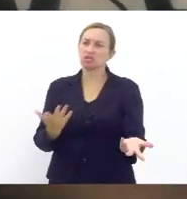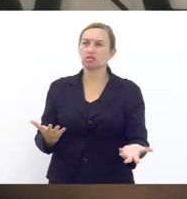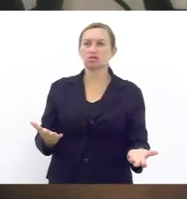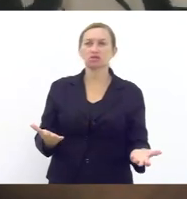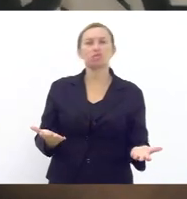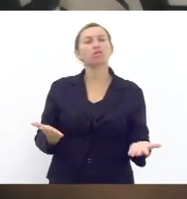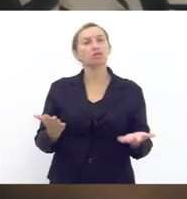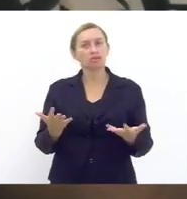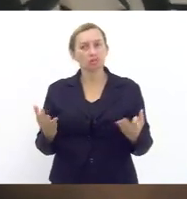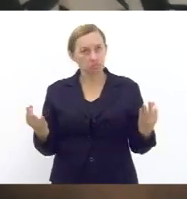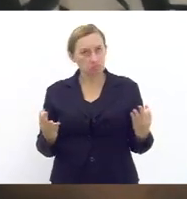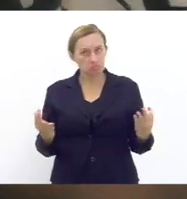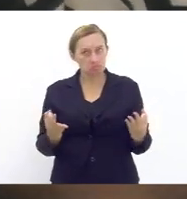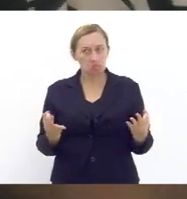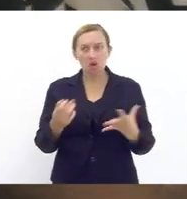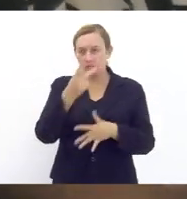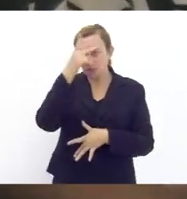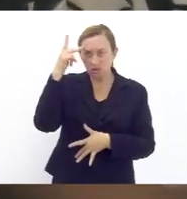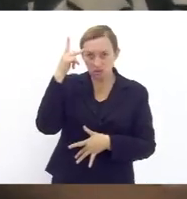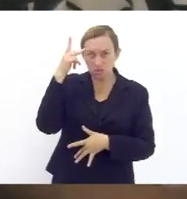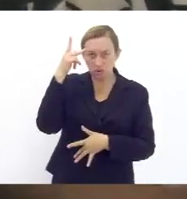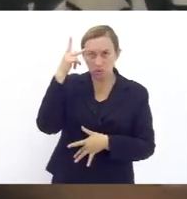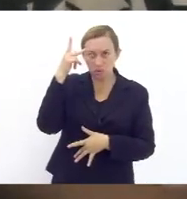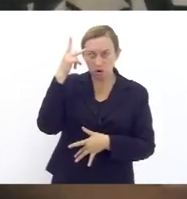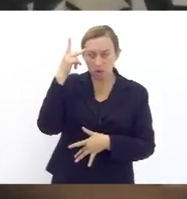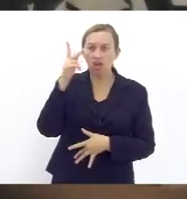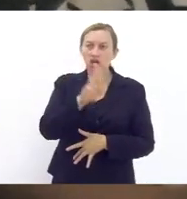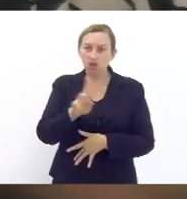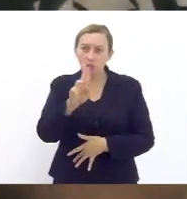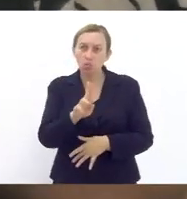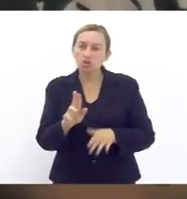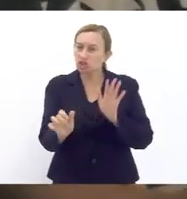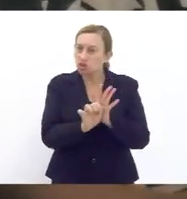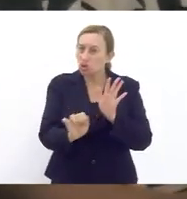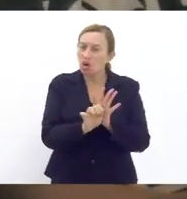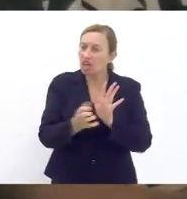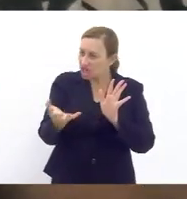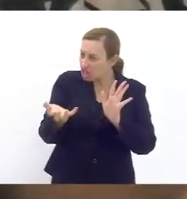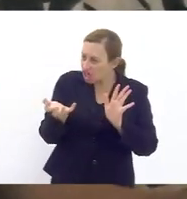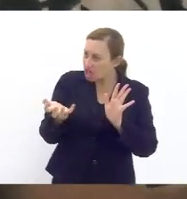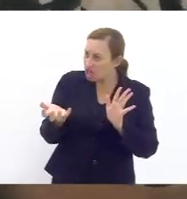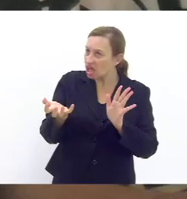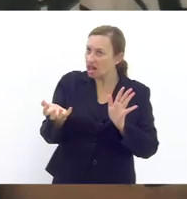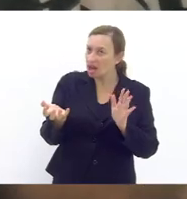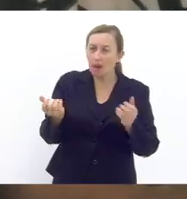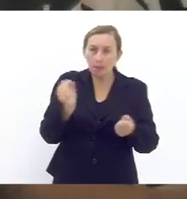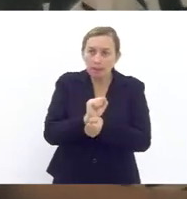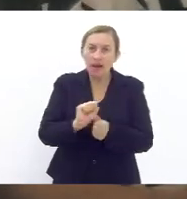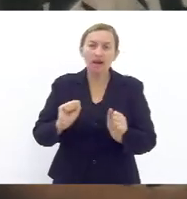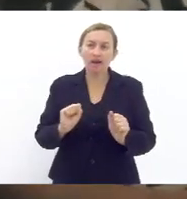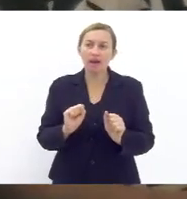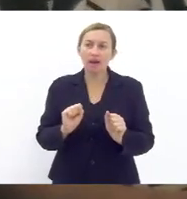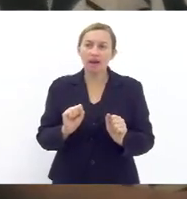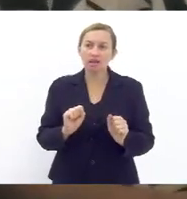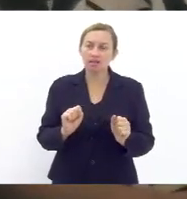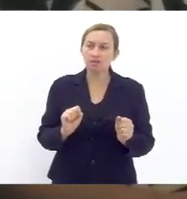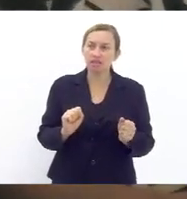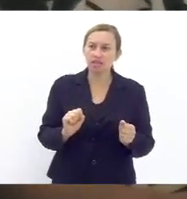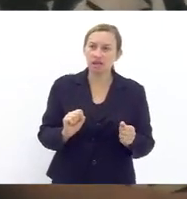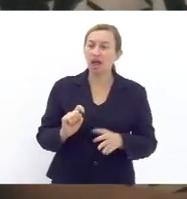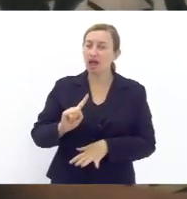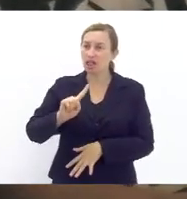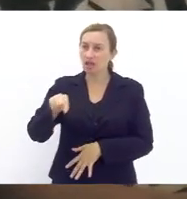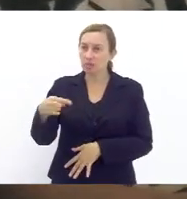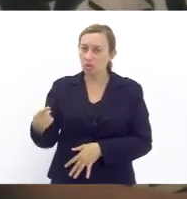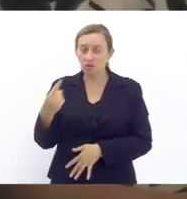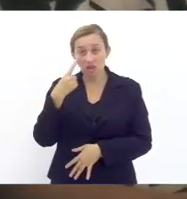substâncias que ainda consiga parar de ter um monte de problemático mas a pessoa pode não querer pode não poder pode não ser possível Então você fala o que não tem mais